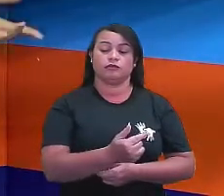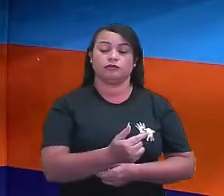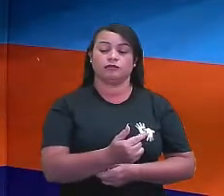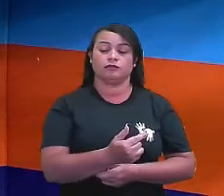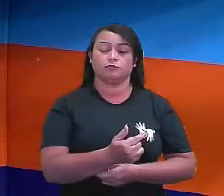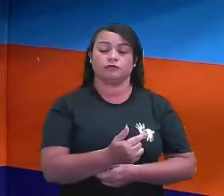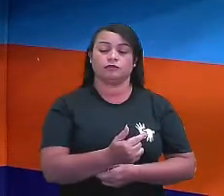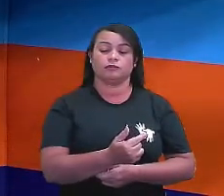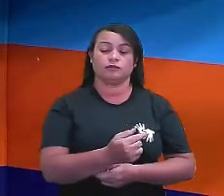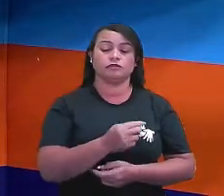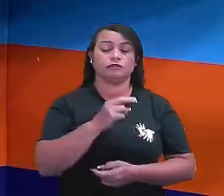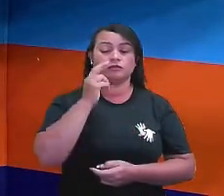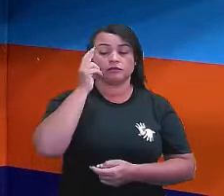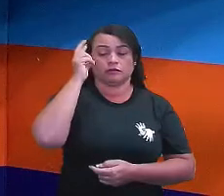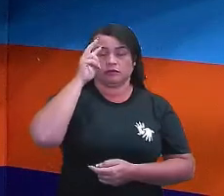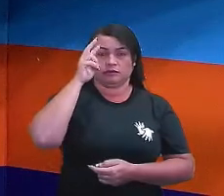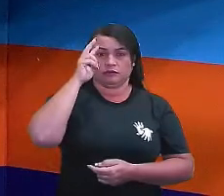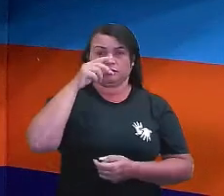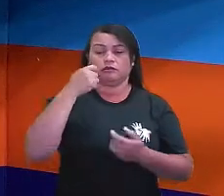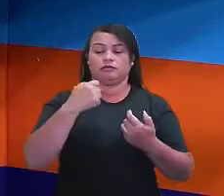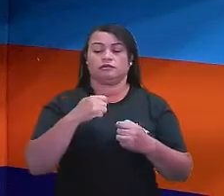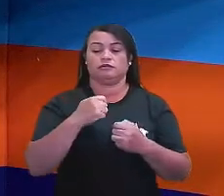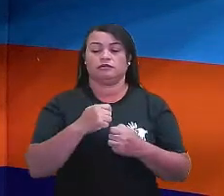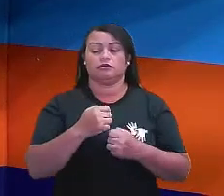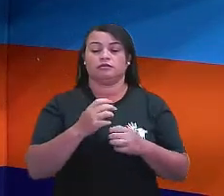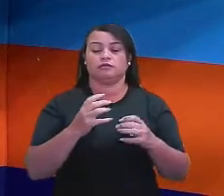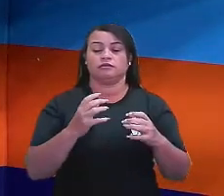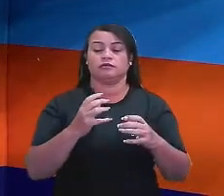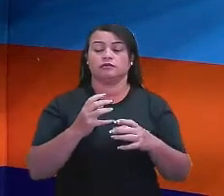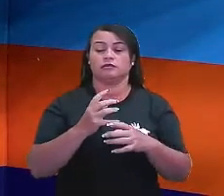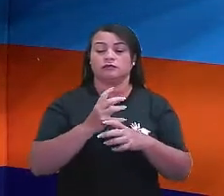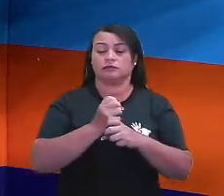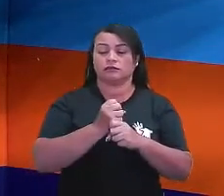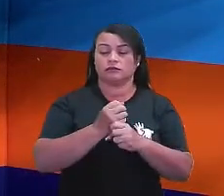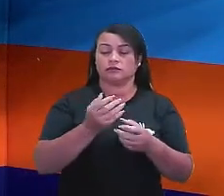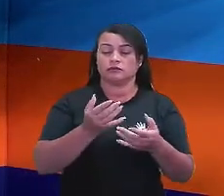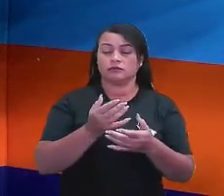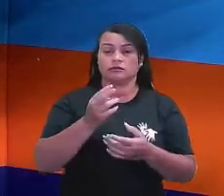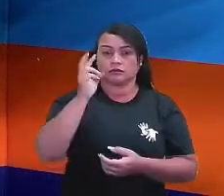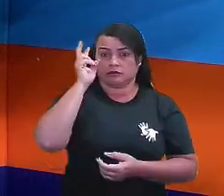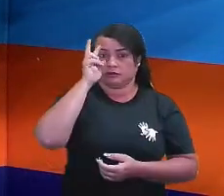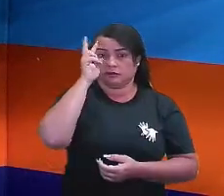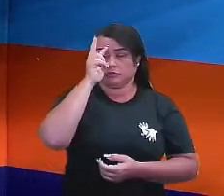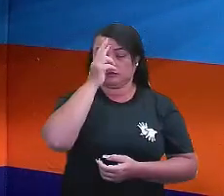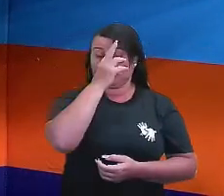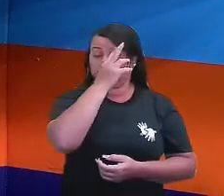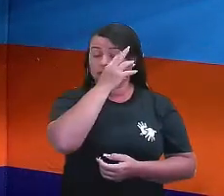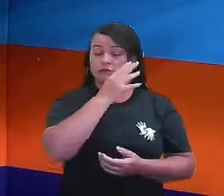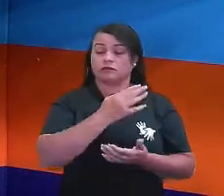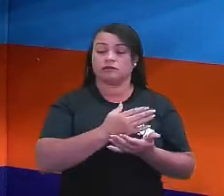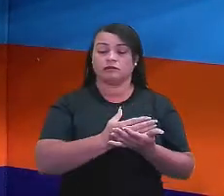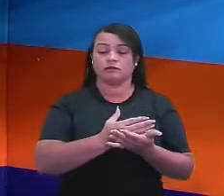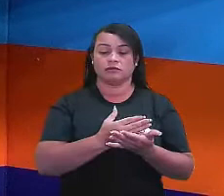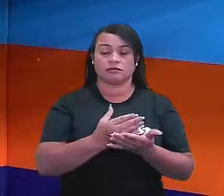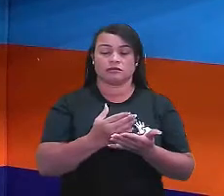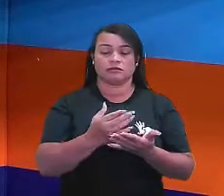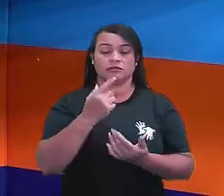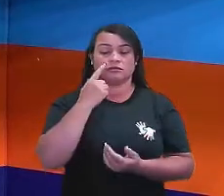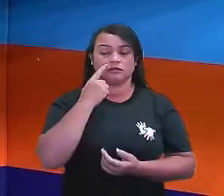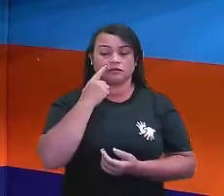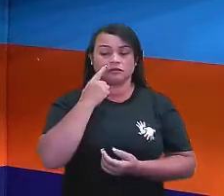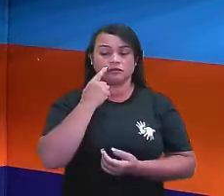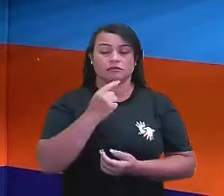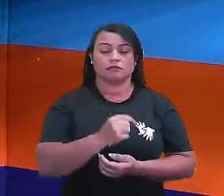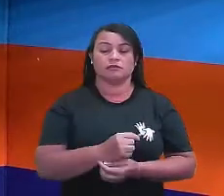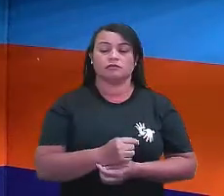2. Lembrando que eu não vou começar daqui. Toda vez que eu fizer o segundo número, eu já pulo uma casinha e vou para o lado.